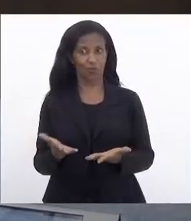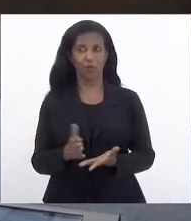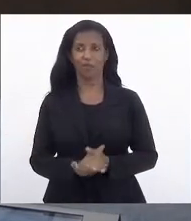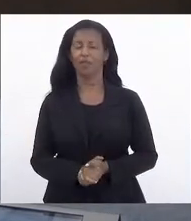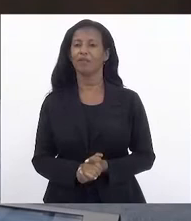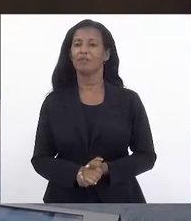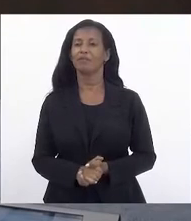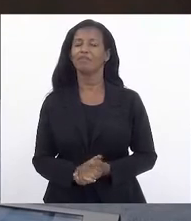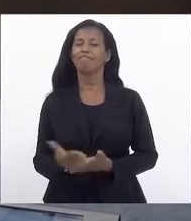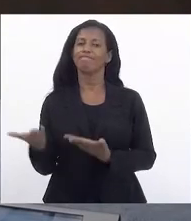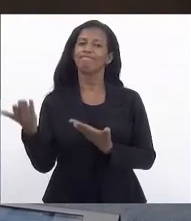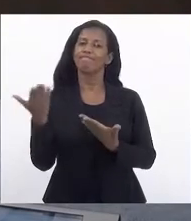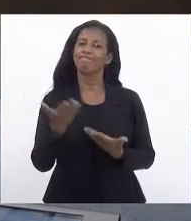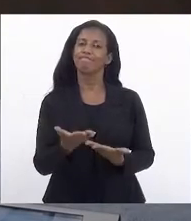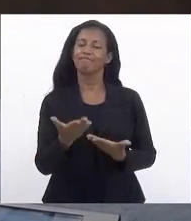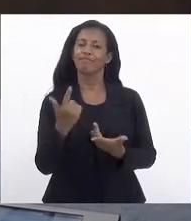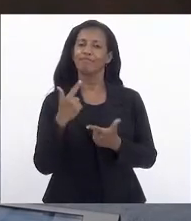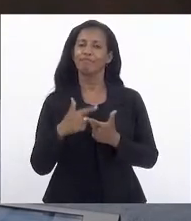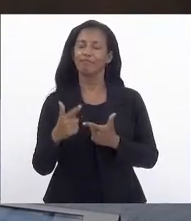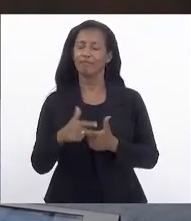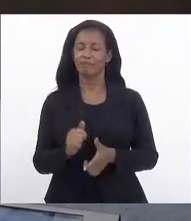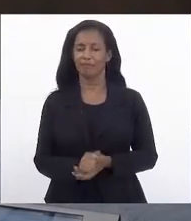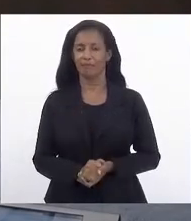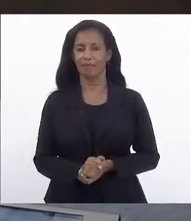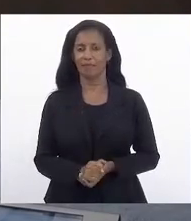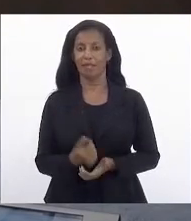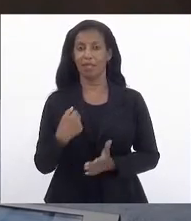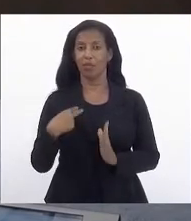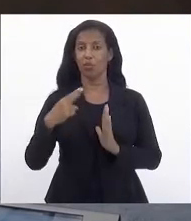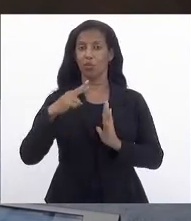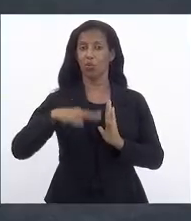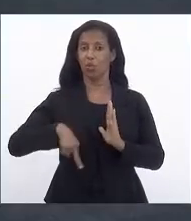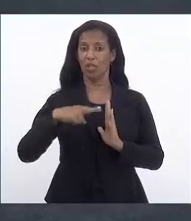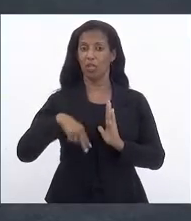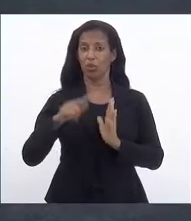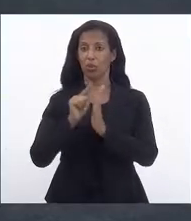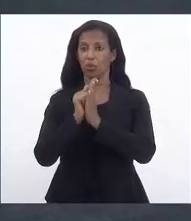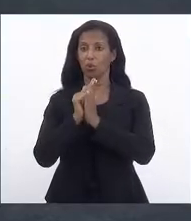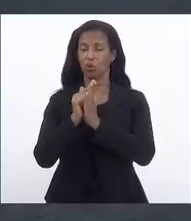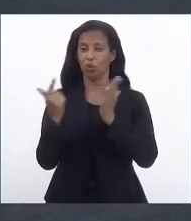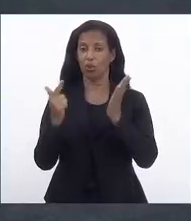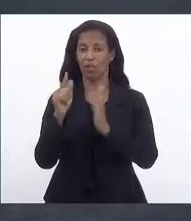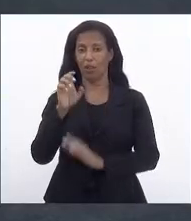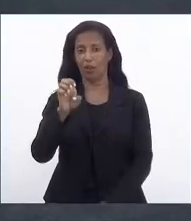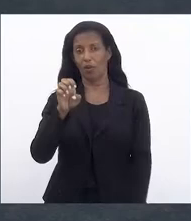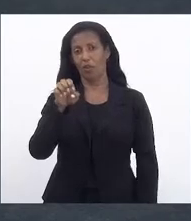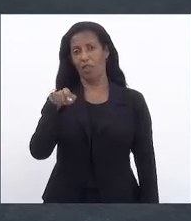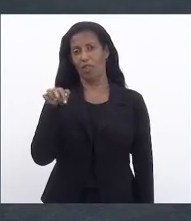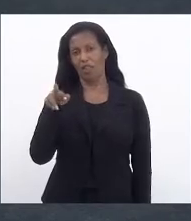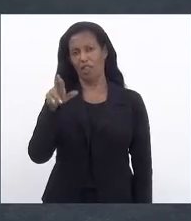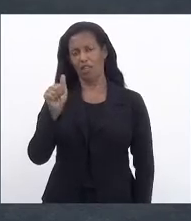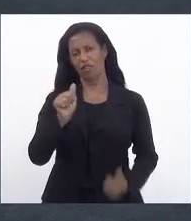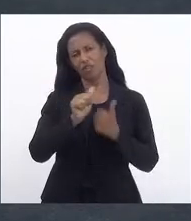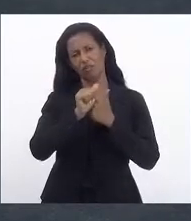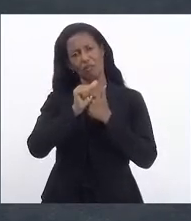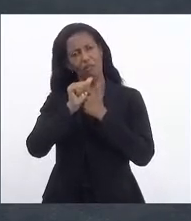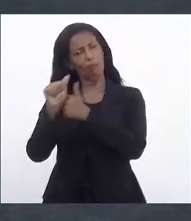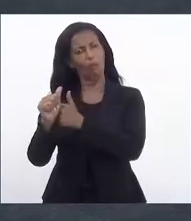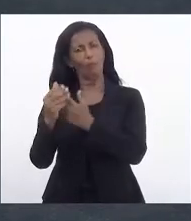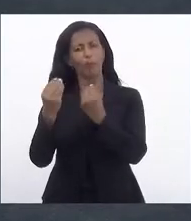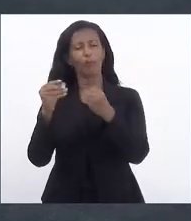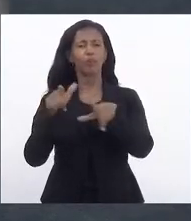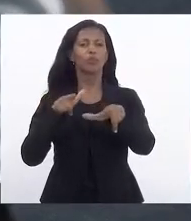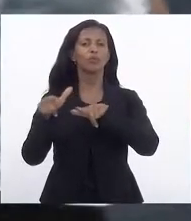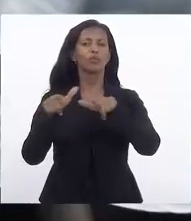colocar a seguinte situação eu sou leitor do jornal do jornal extra acompanho muito o